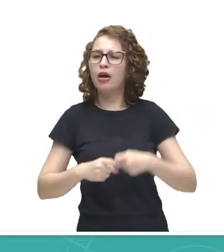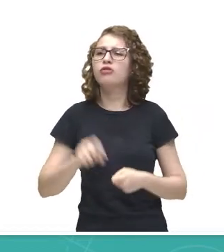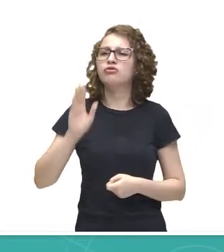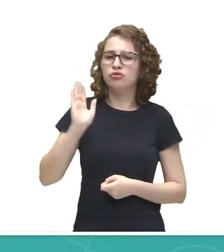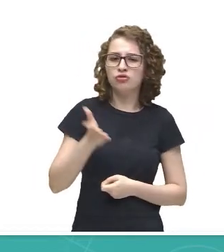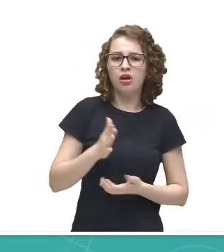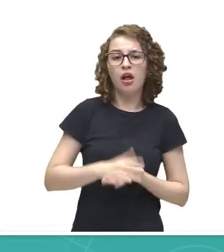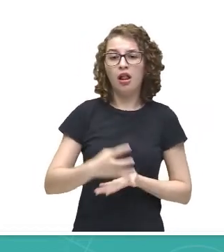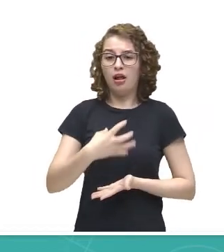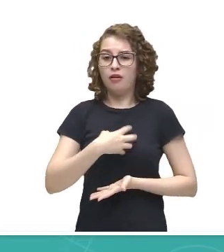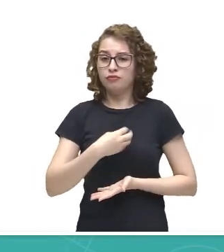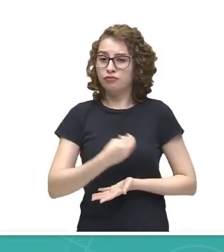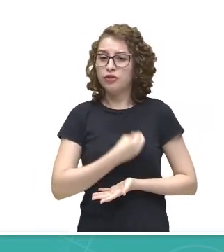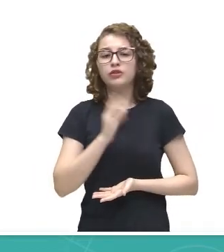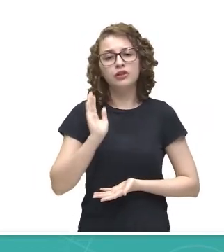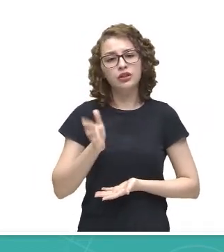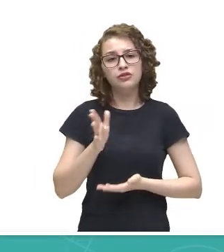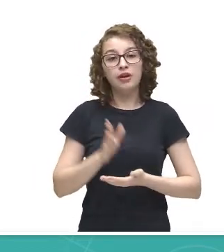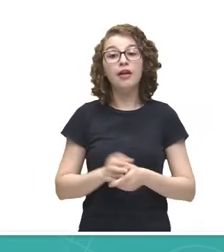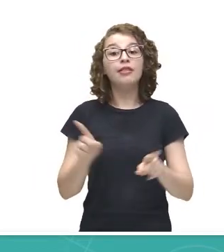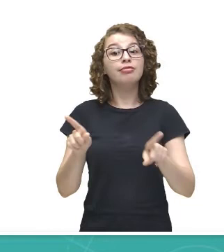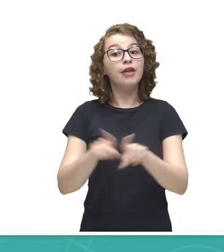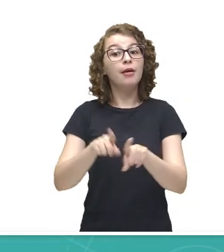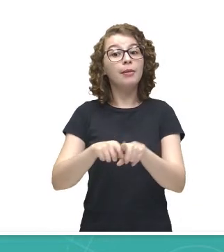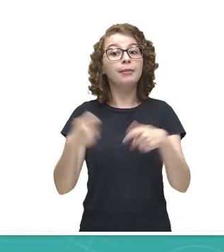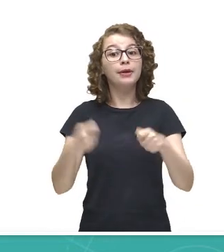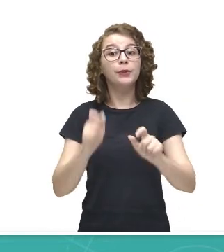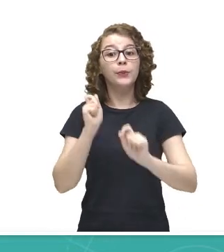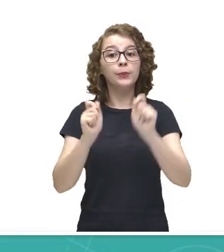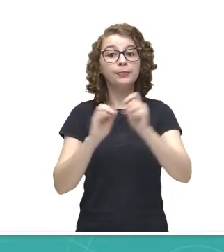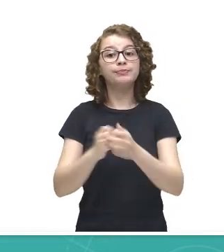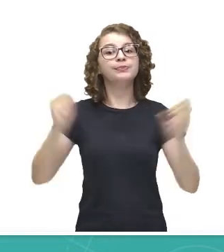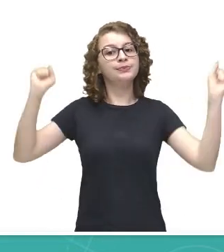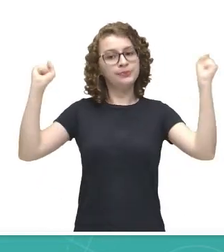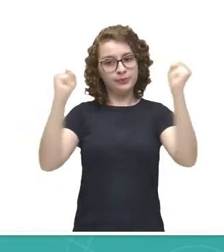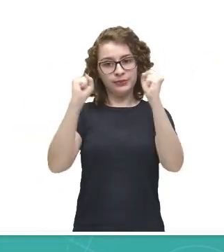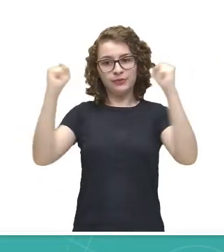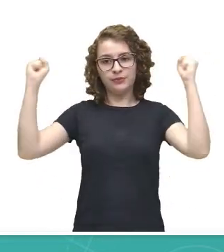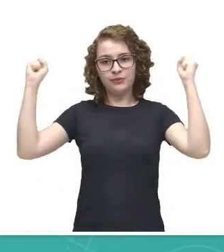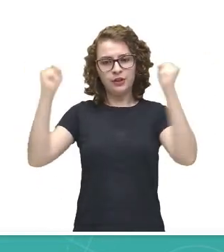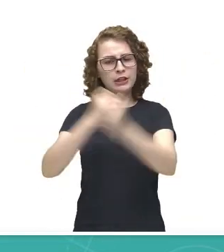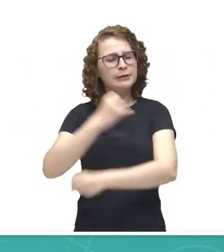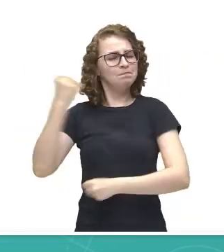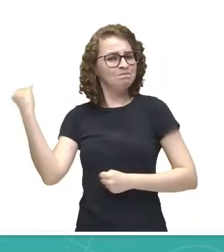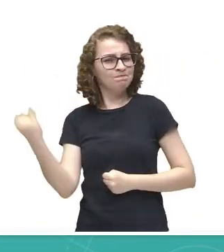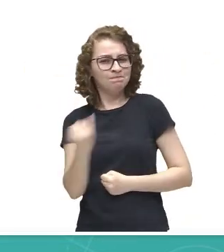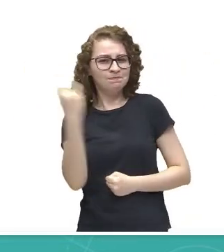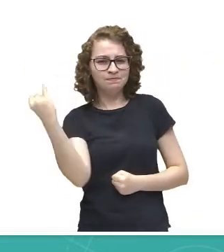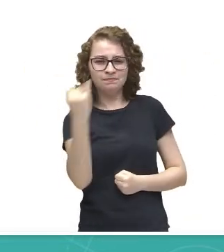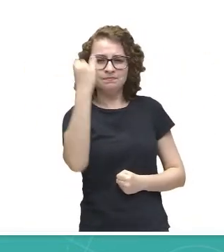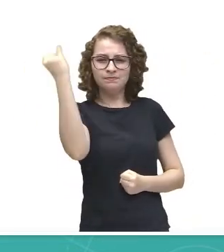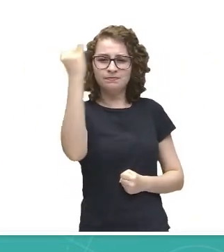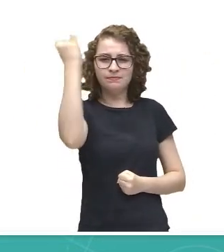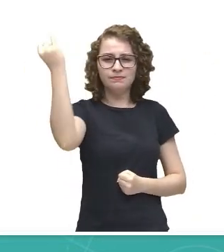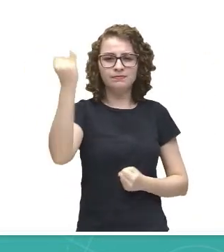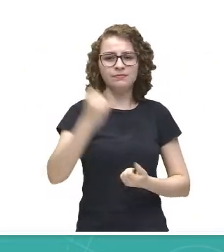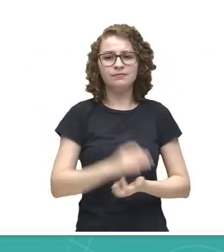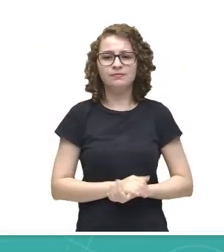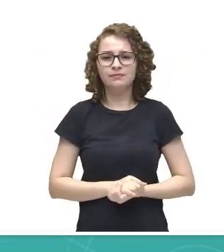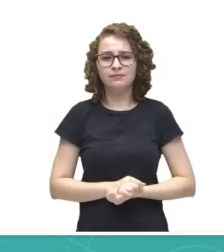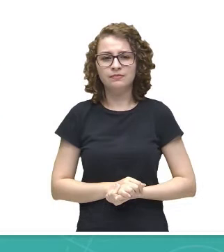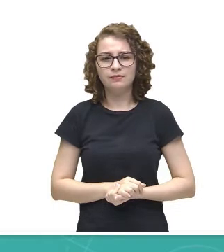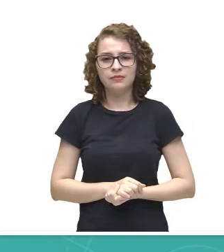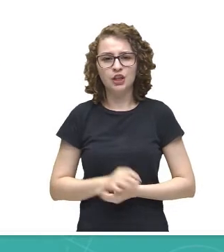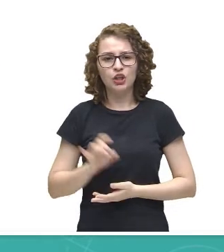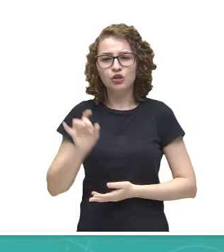aí os exercícios físicos. Eles são importantíssimos. Não pode deixar de fazer, nem